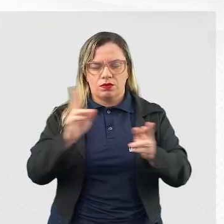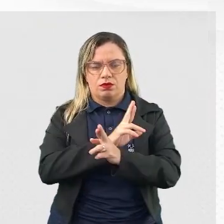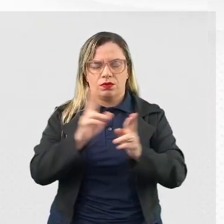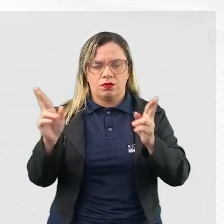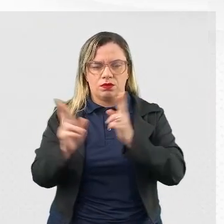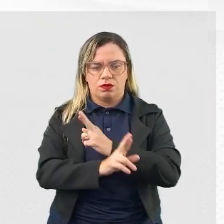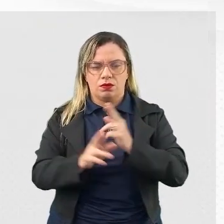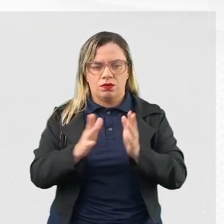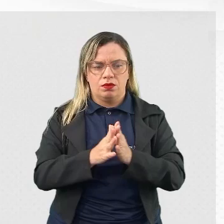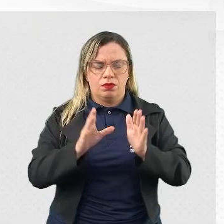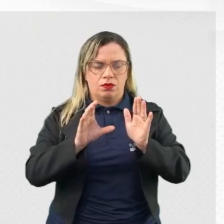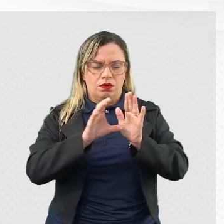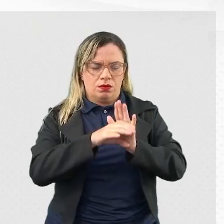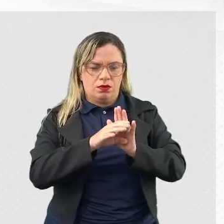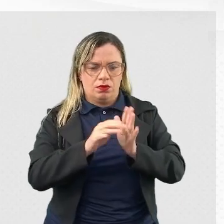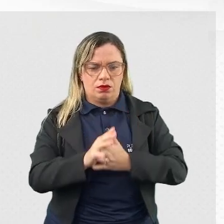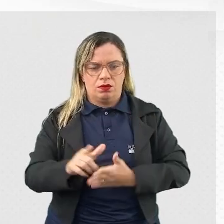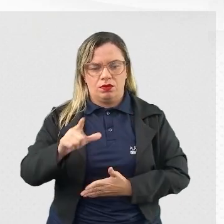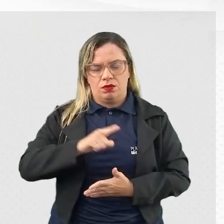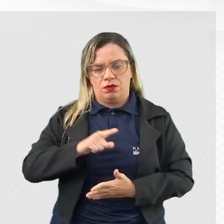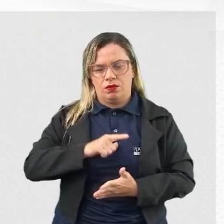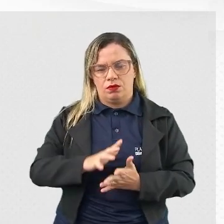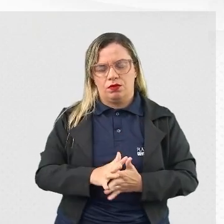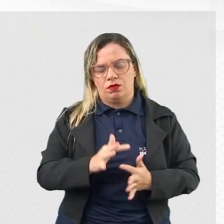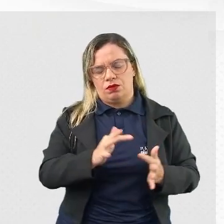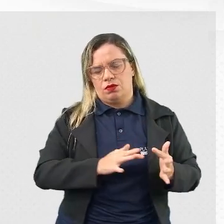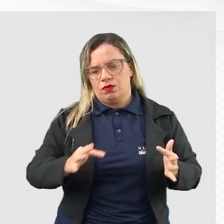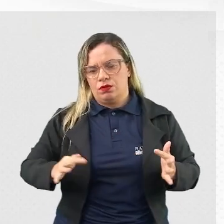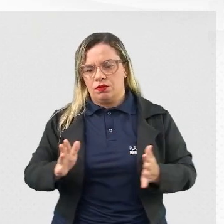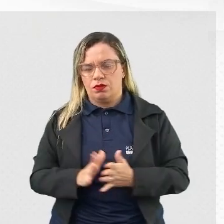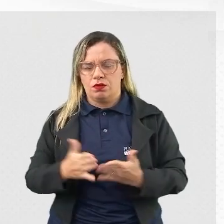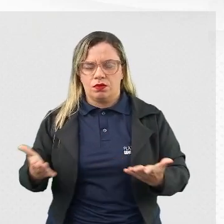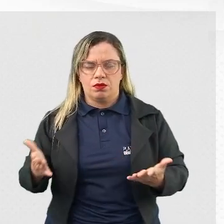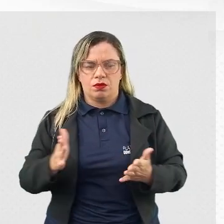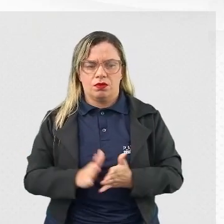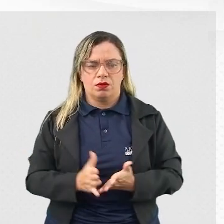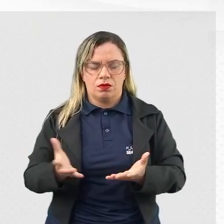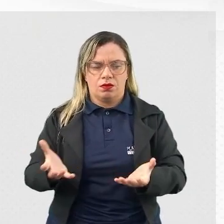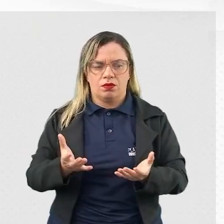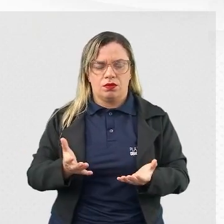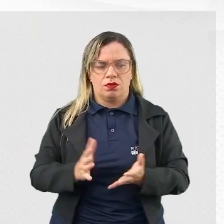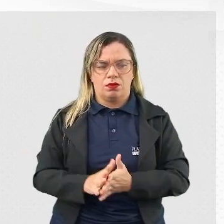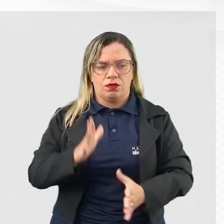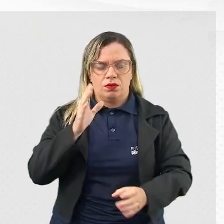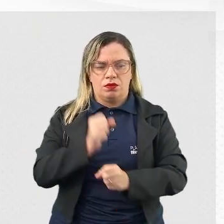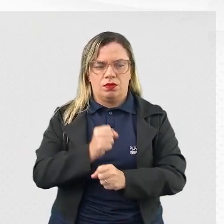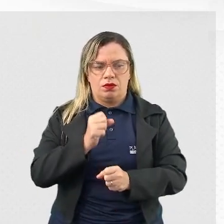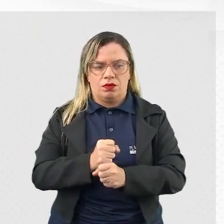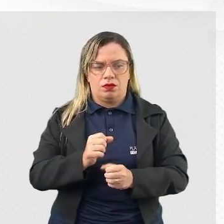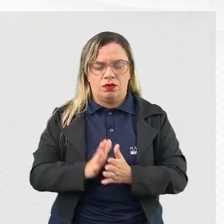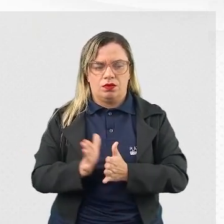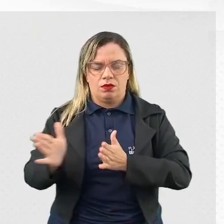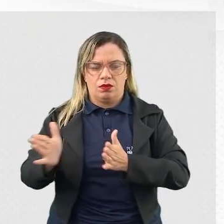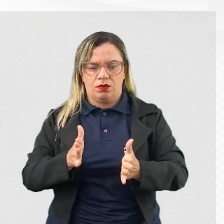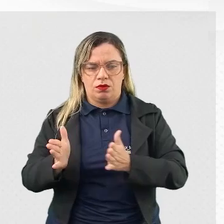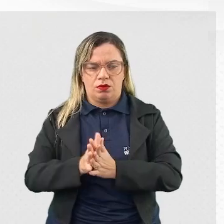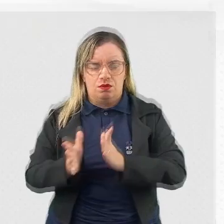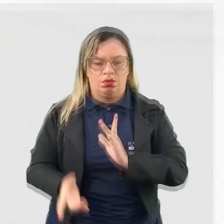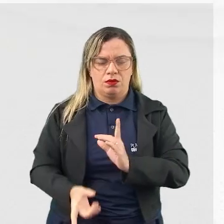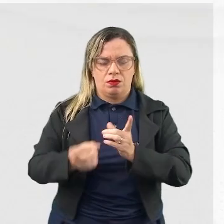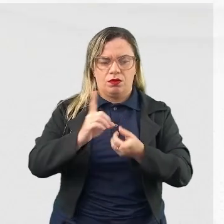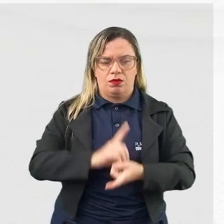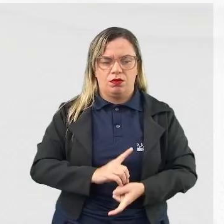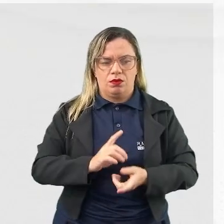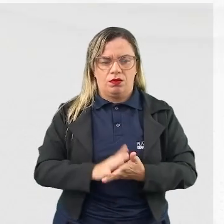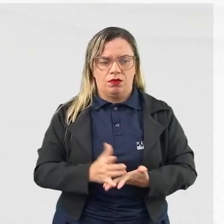dois conceitos. Se eu tiver a frequência e quiser calcular o período ou vice-versa. Um é o inverso do outro. Então, veja,